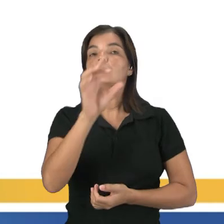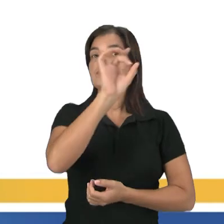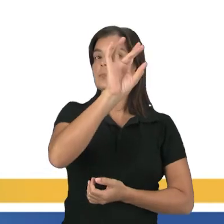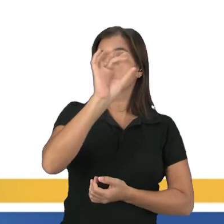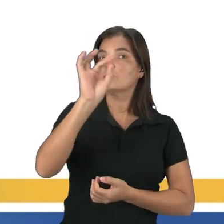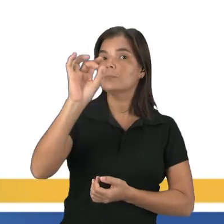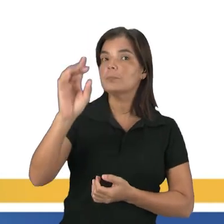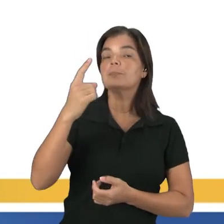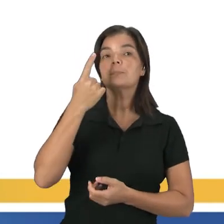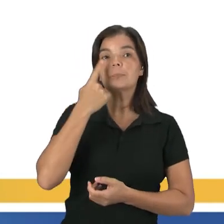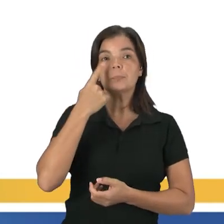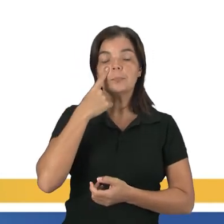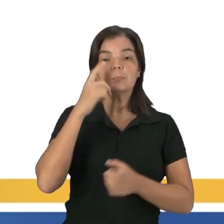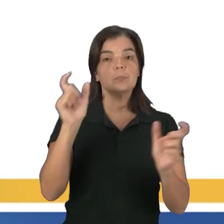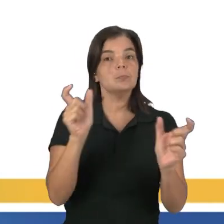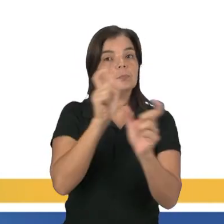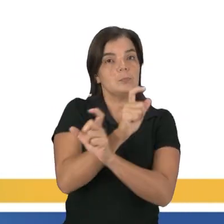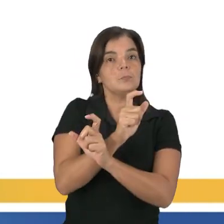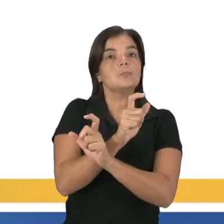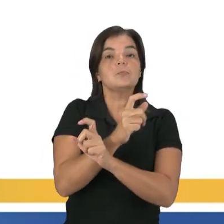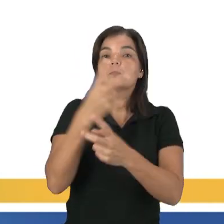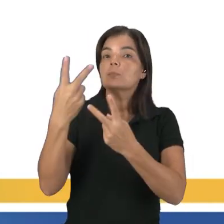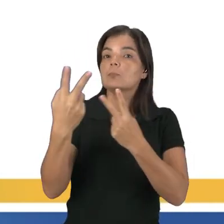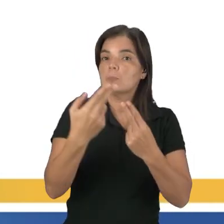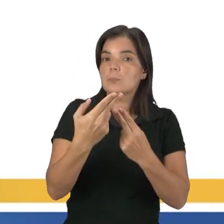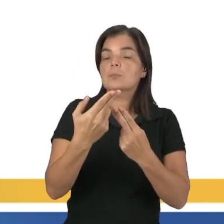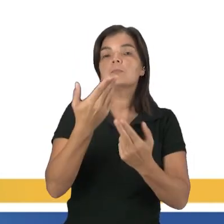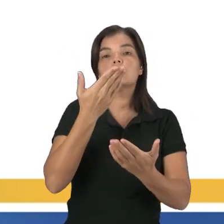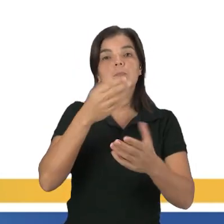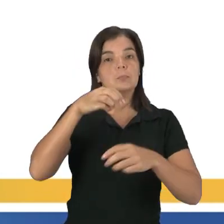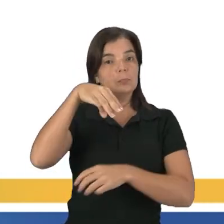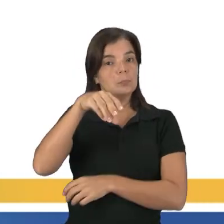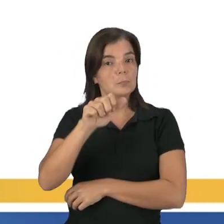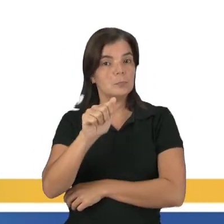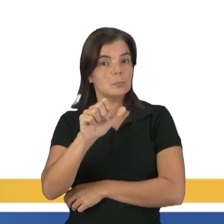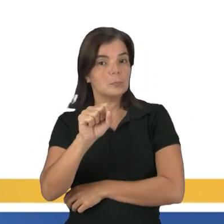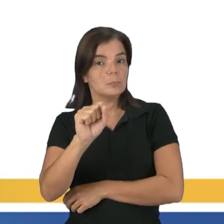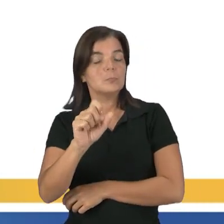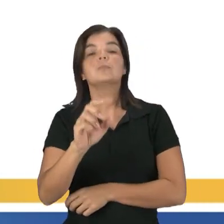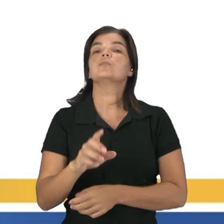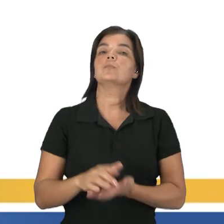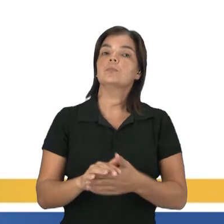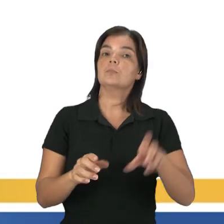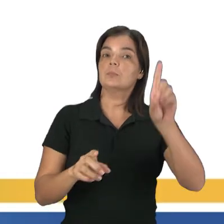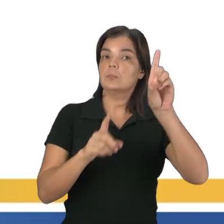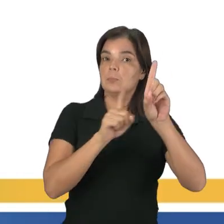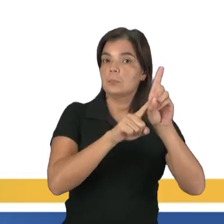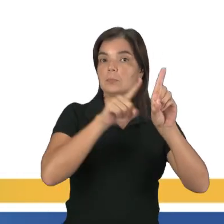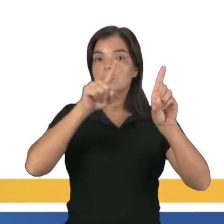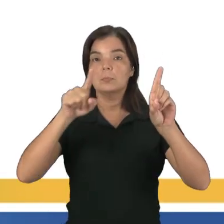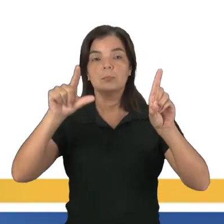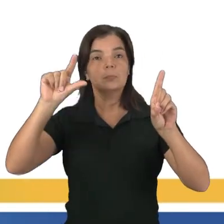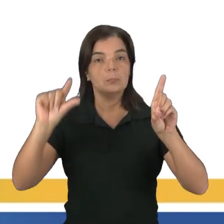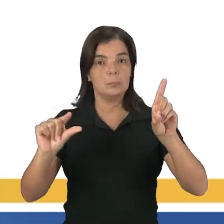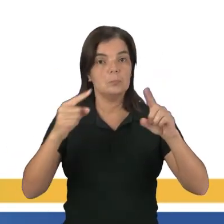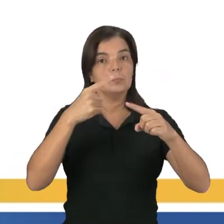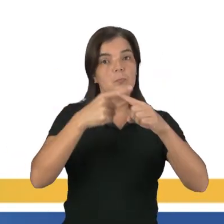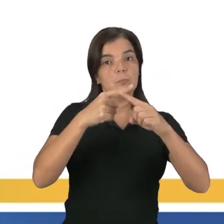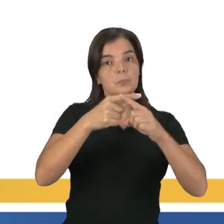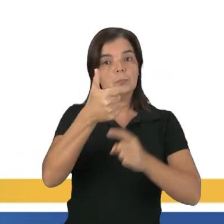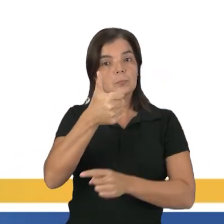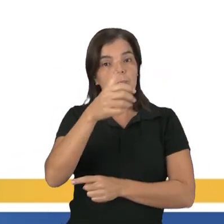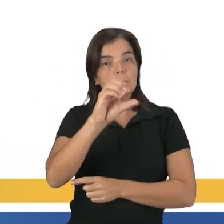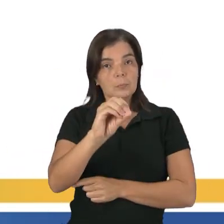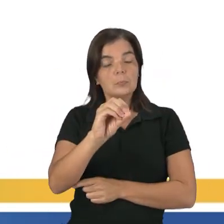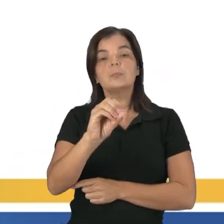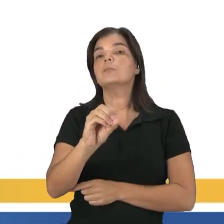cada um. E para fazer a conversão é idêntico à da massa. Para a direita, do maior para o menor, você vai multiplicando por